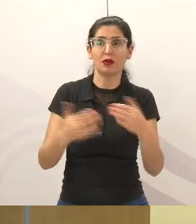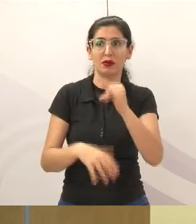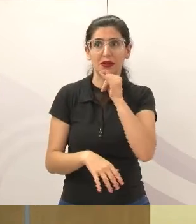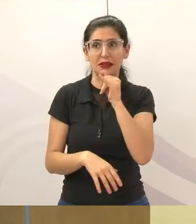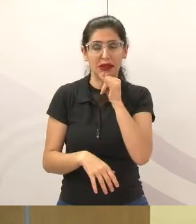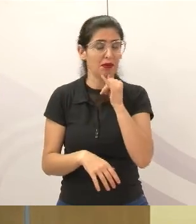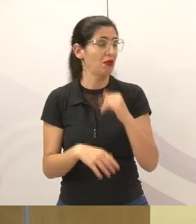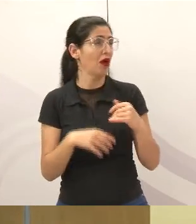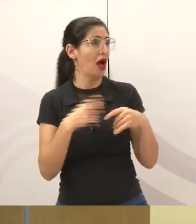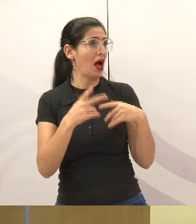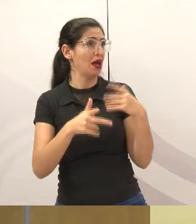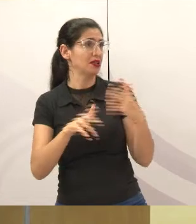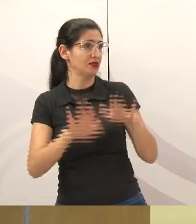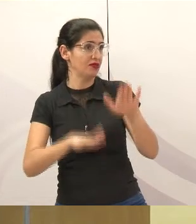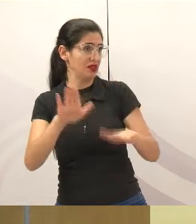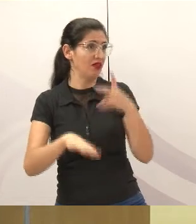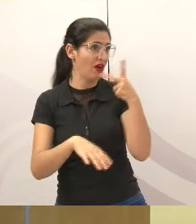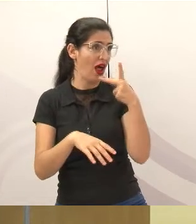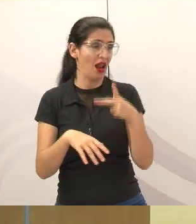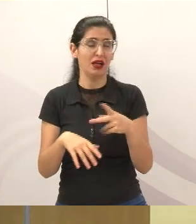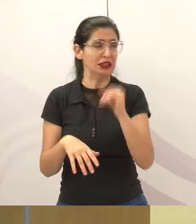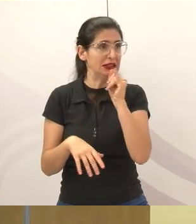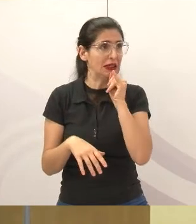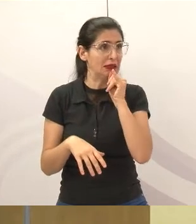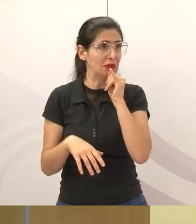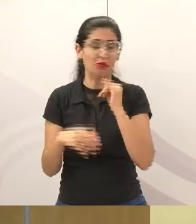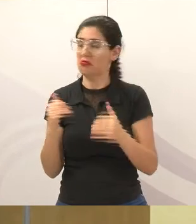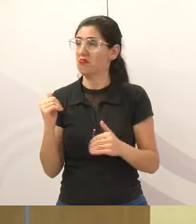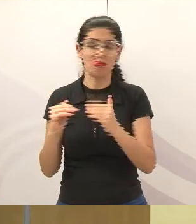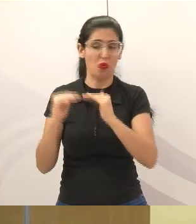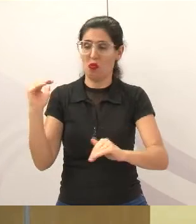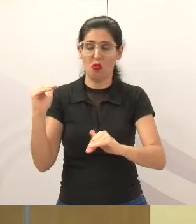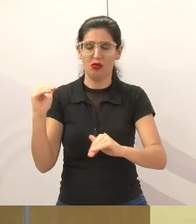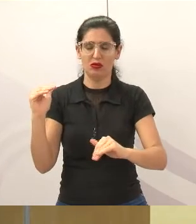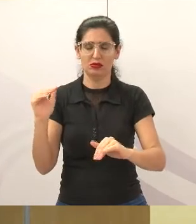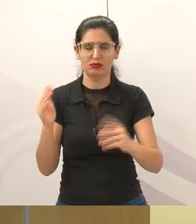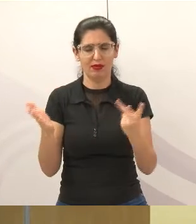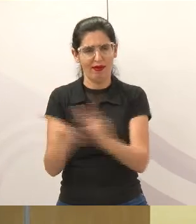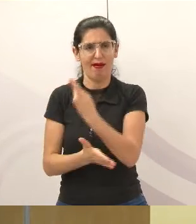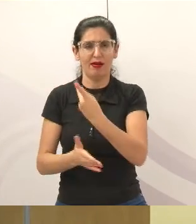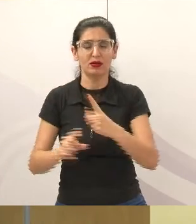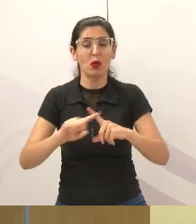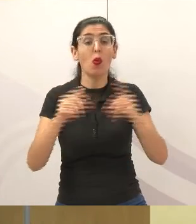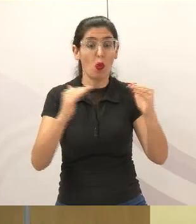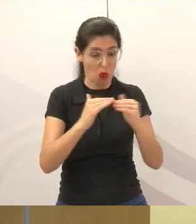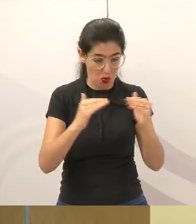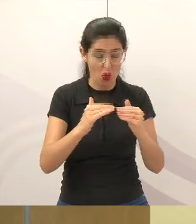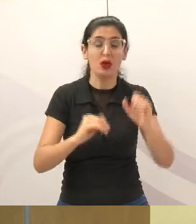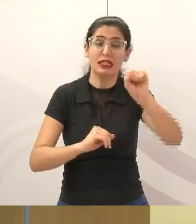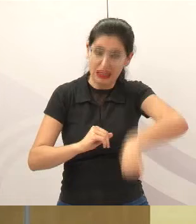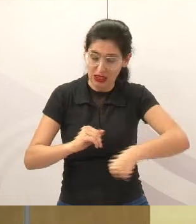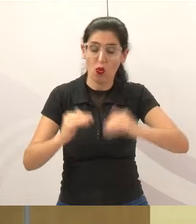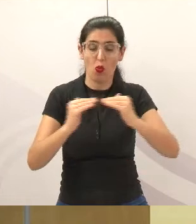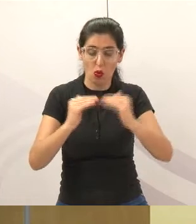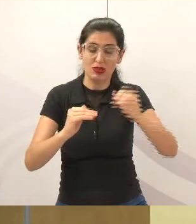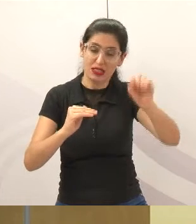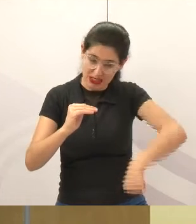não concorda com isso aqui. A questão são o que a gente chama de times. O cuidado que a gente tem que tomar, né, para